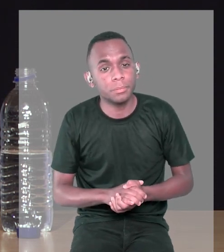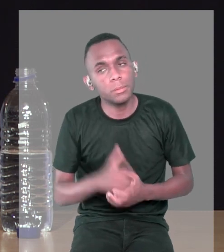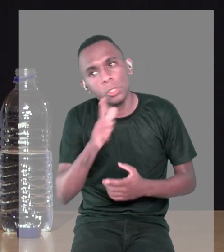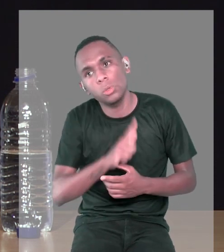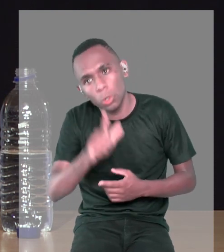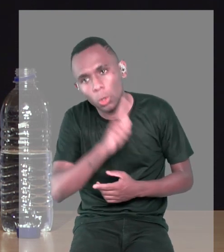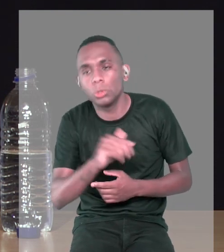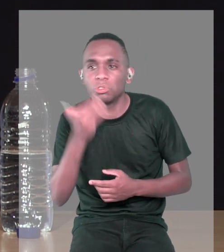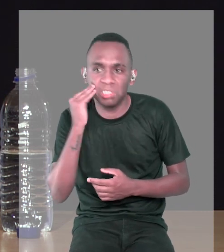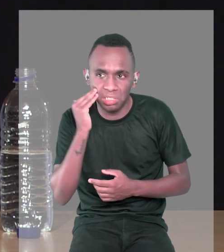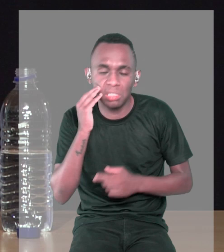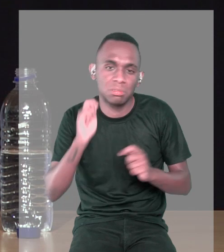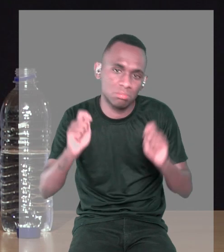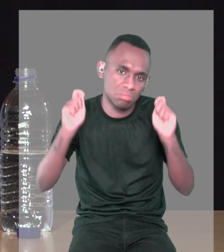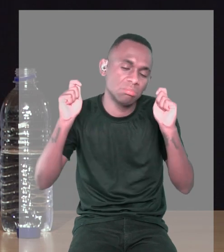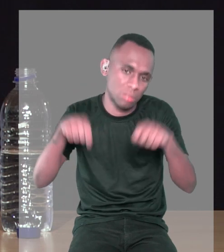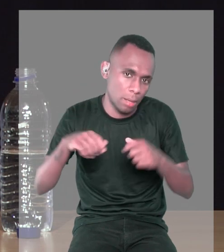Mas